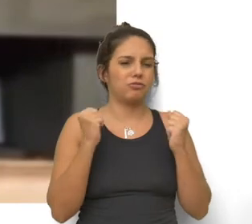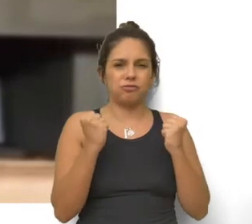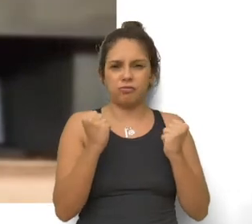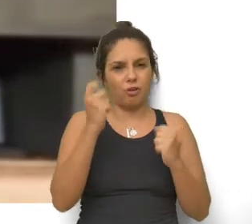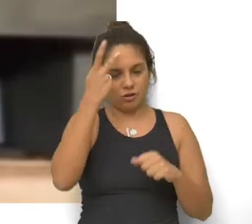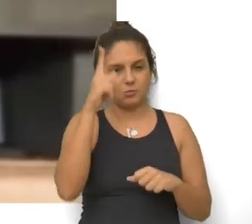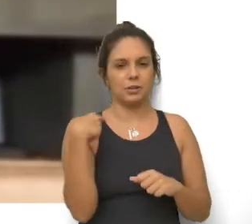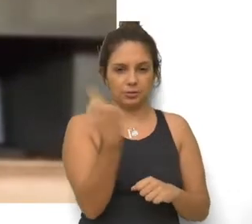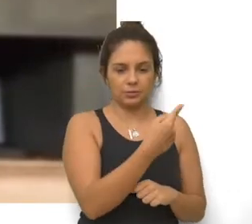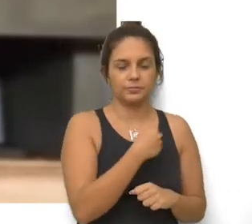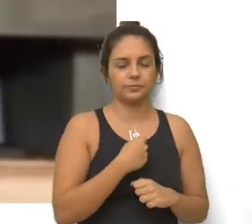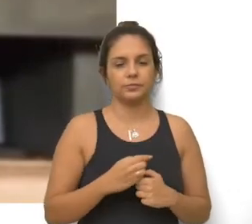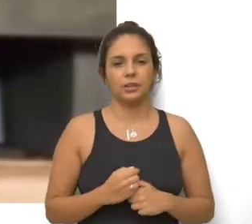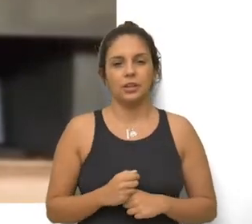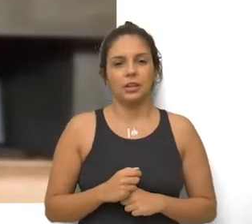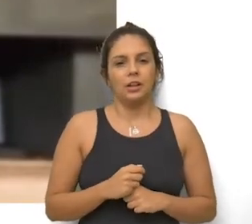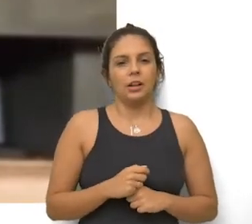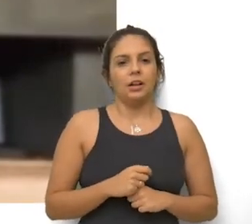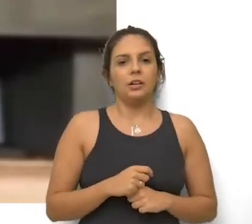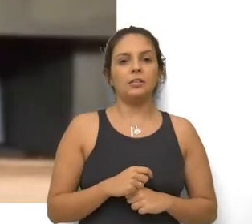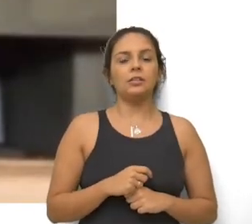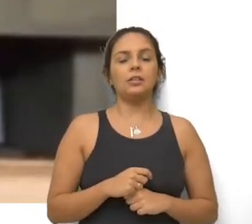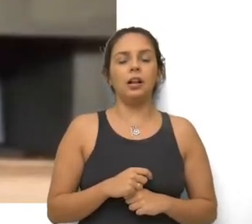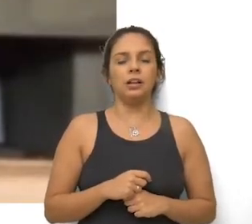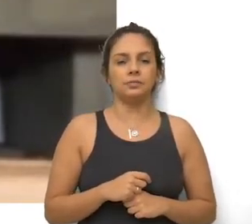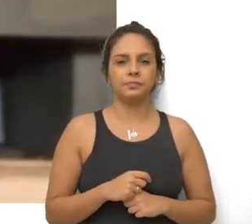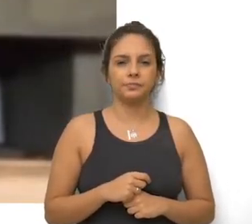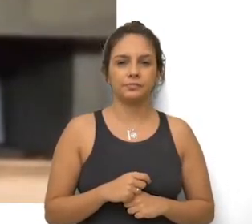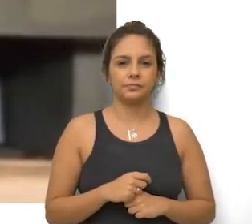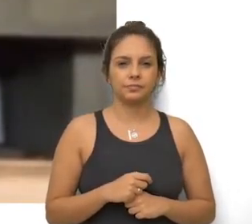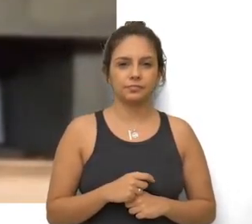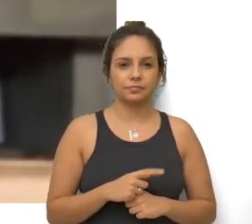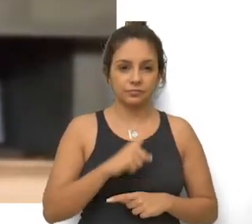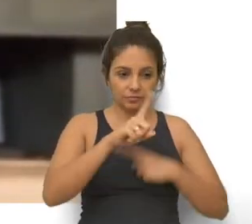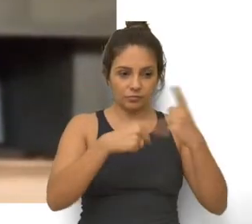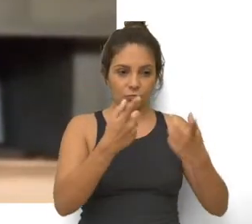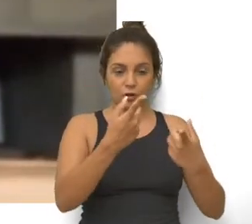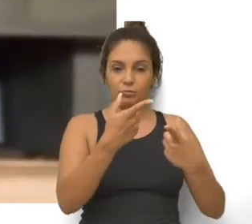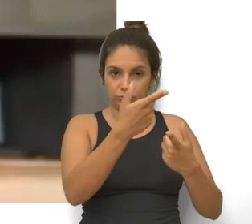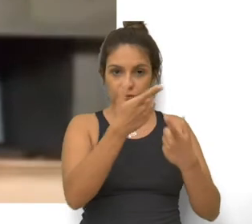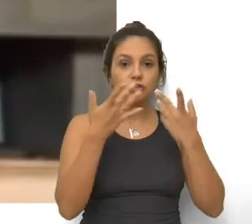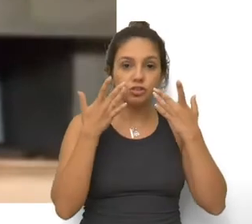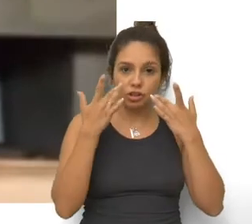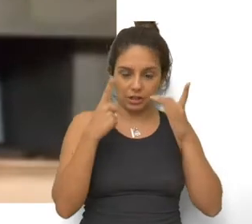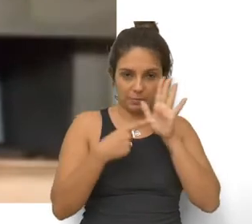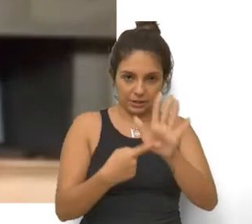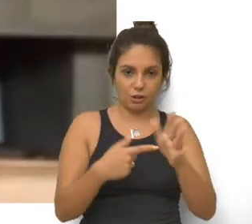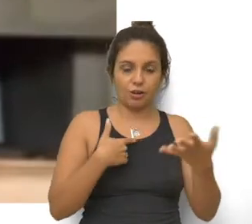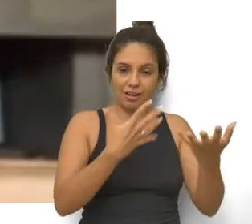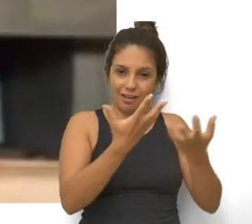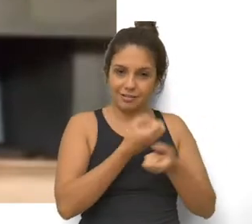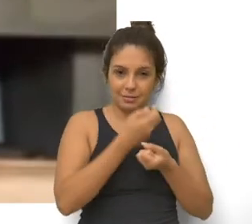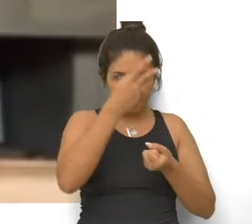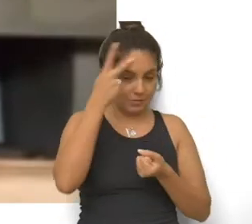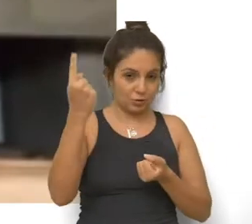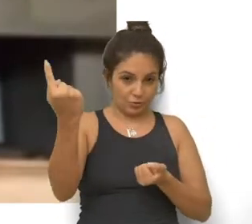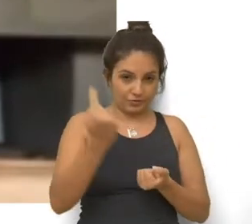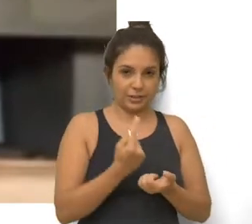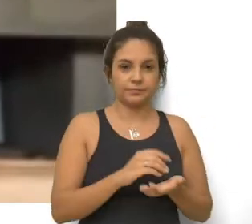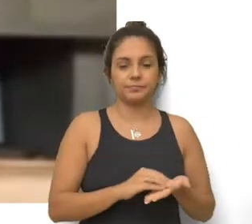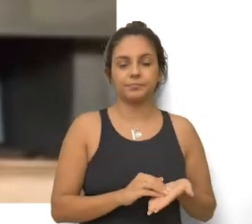para a gente. E eu recebia, depois do espetáculo, várias